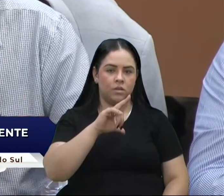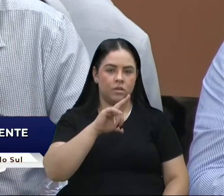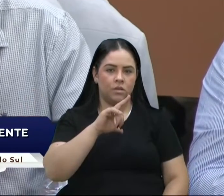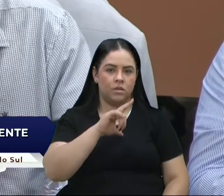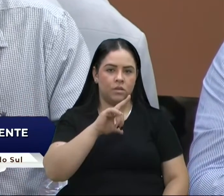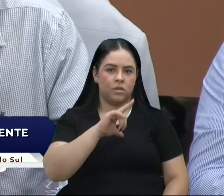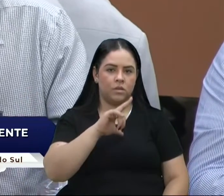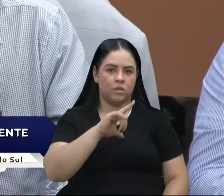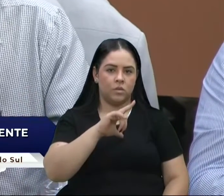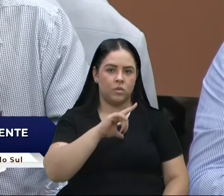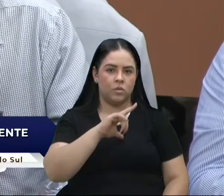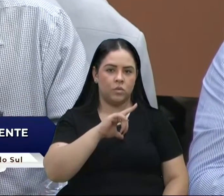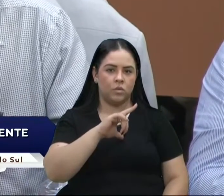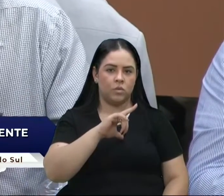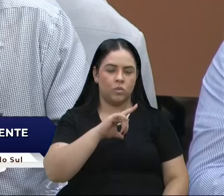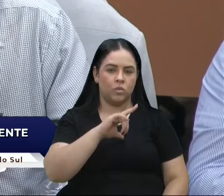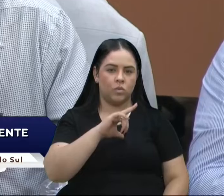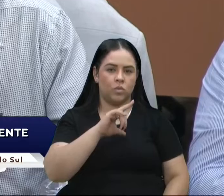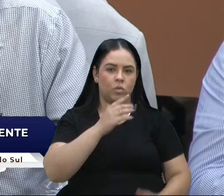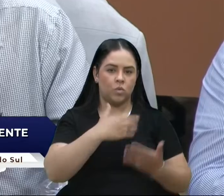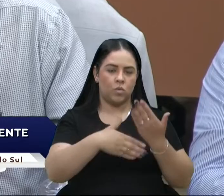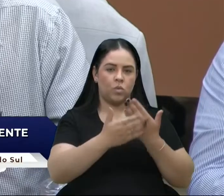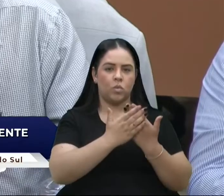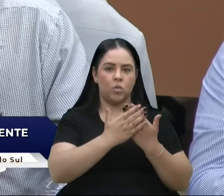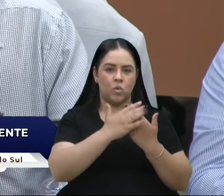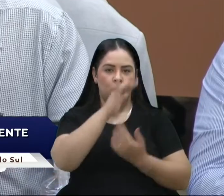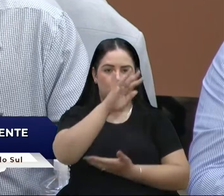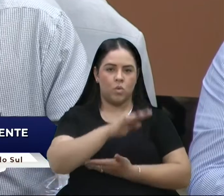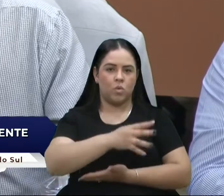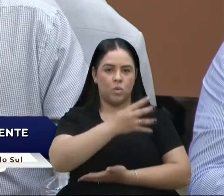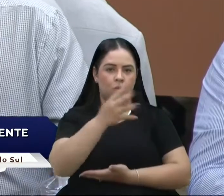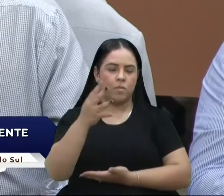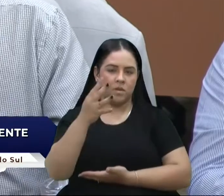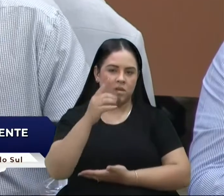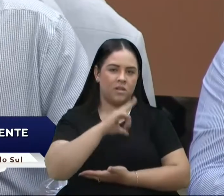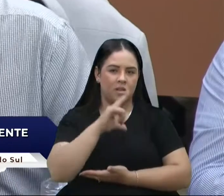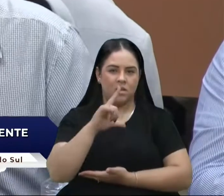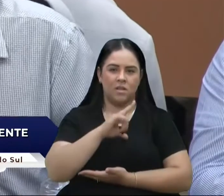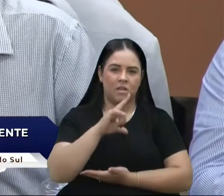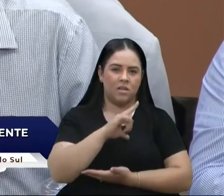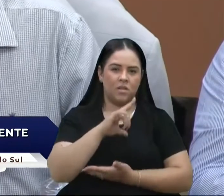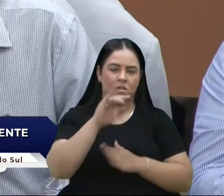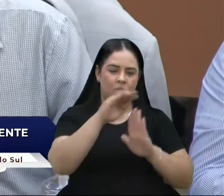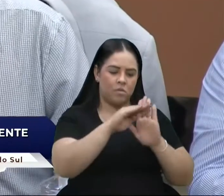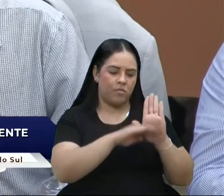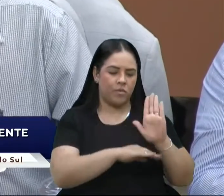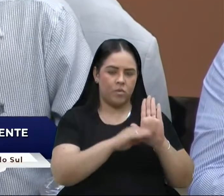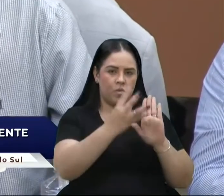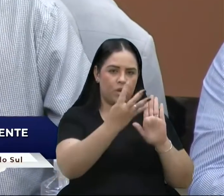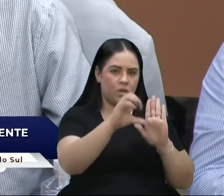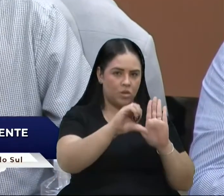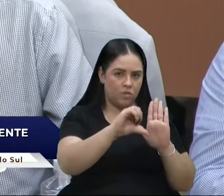um cronograma de desmobilização. Tanto aqueles 49 que nós temos lá no Virvi,